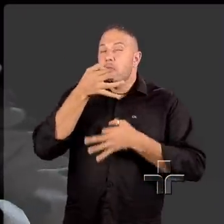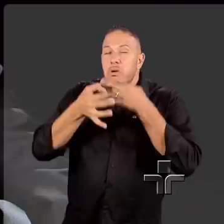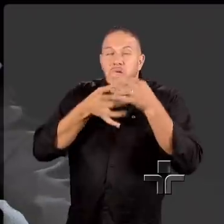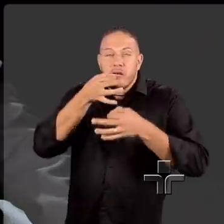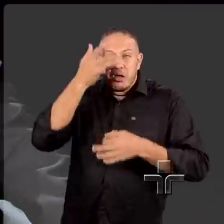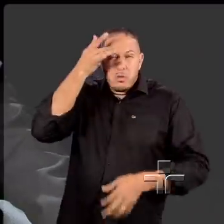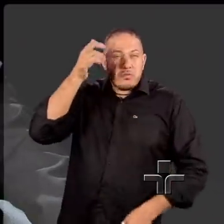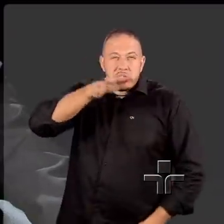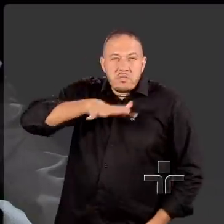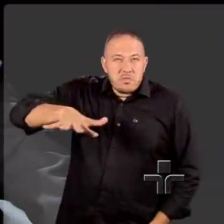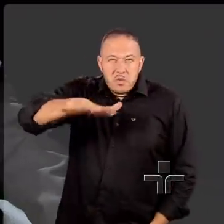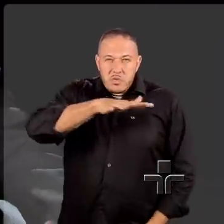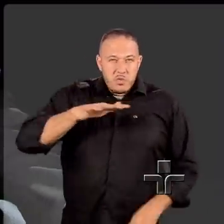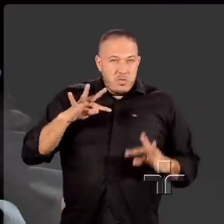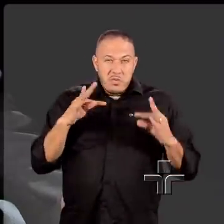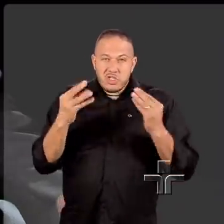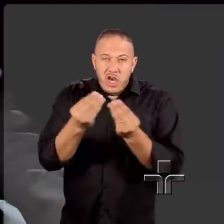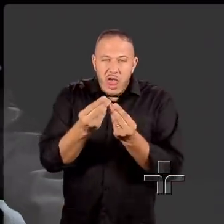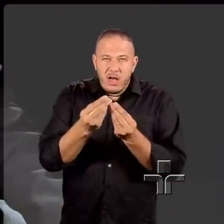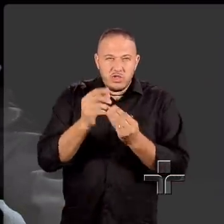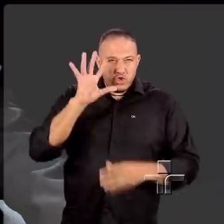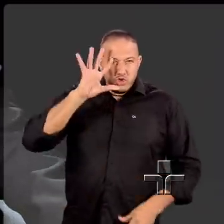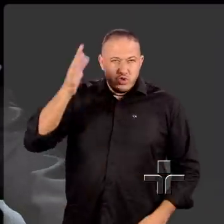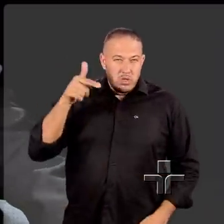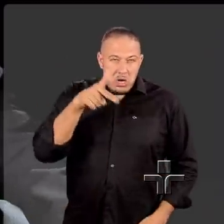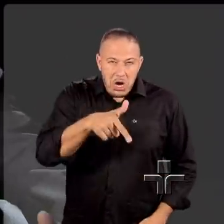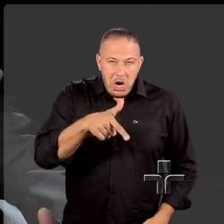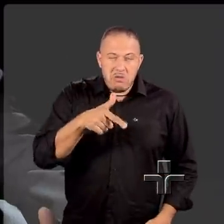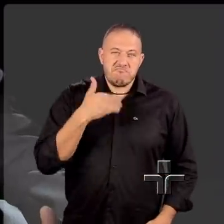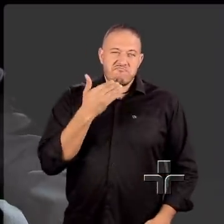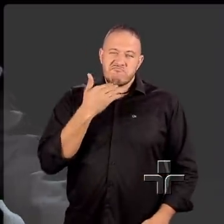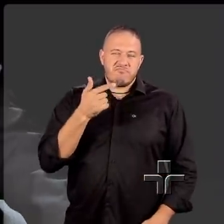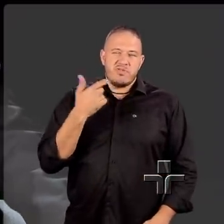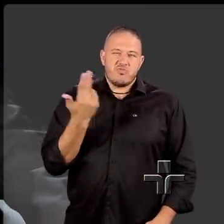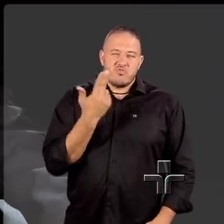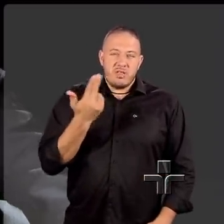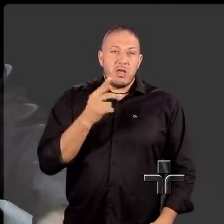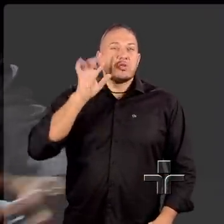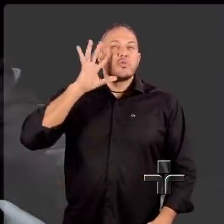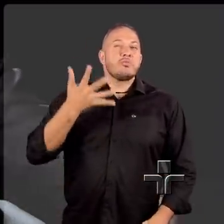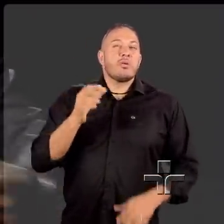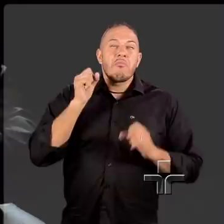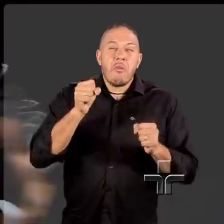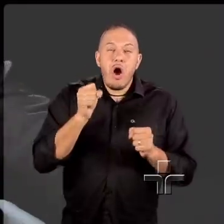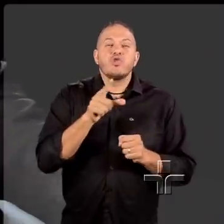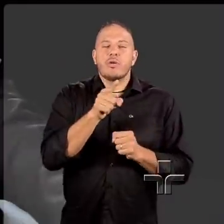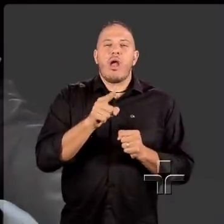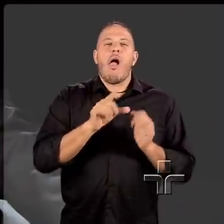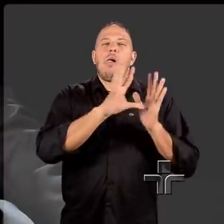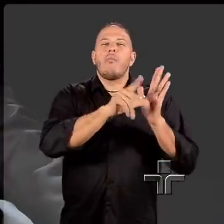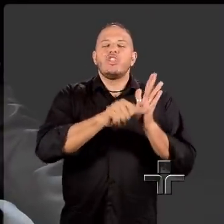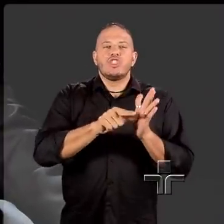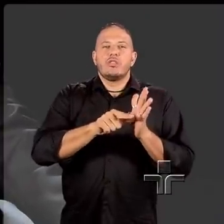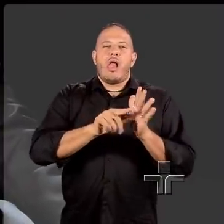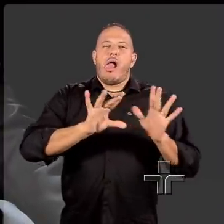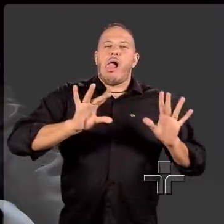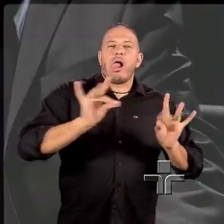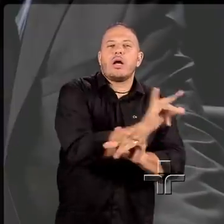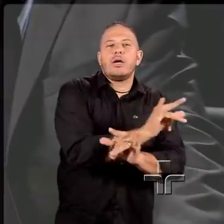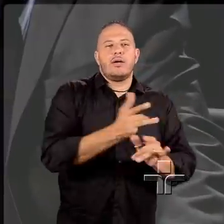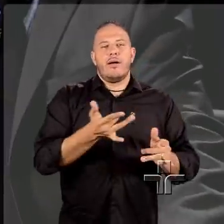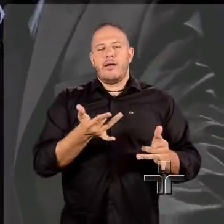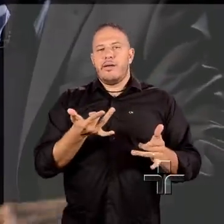da população em geral, é de que não há solução. A solução que pode haver é aquela que elimina a bandidagem,